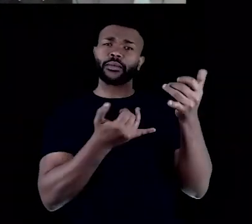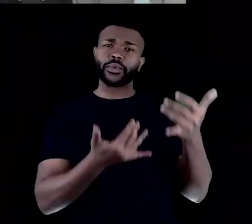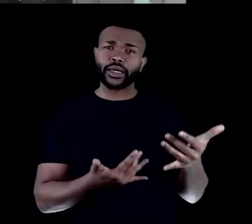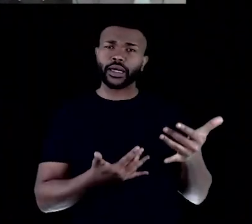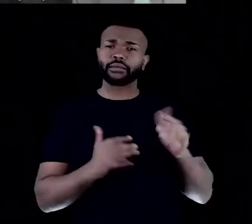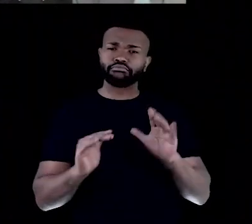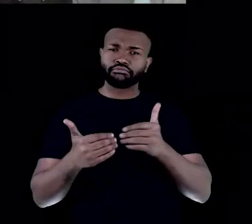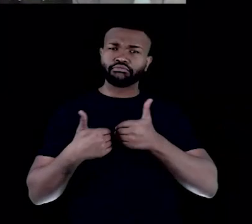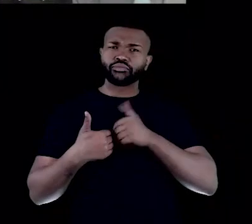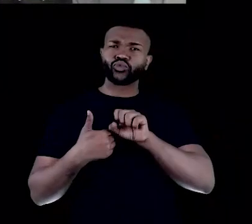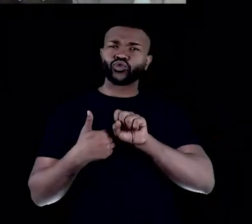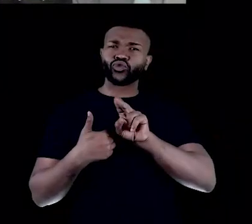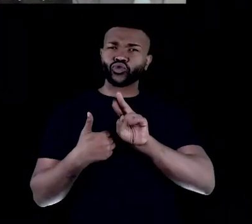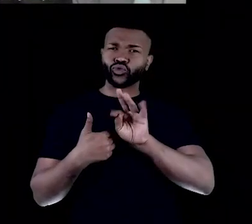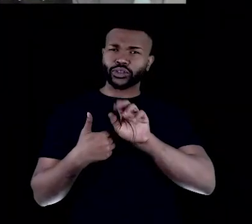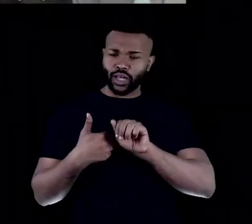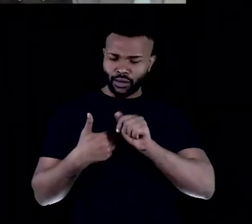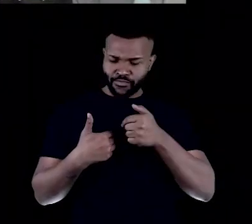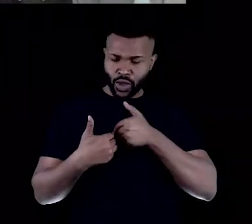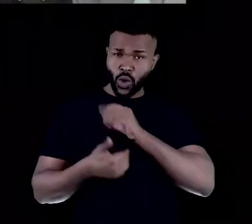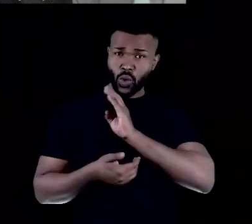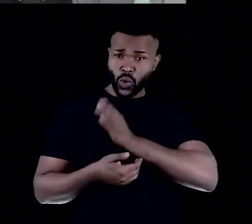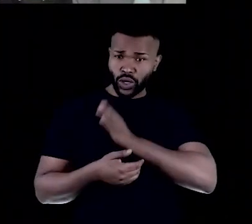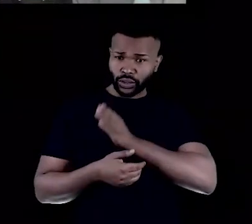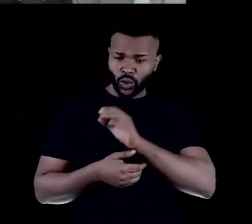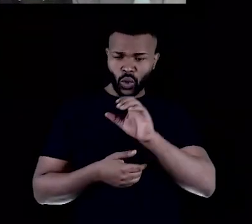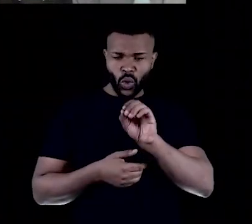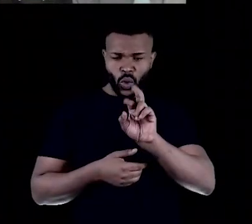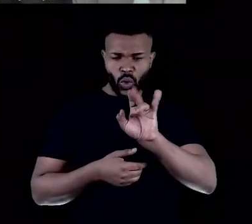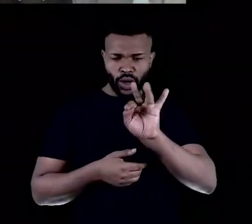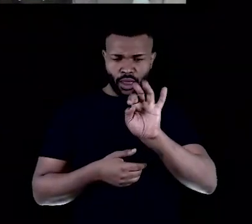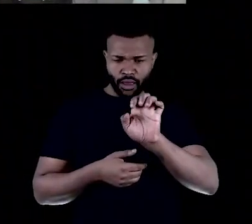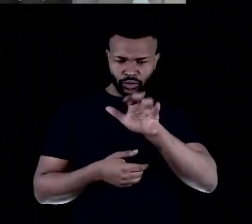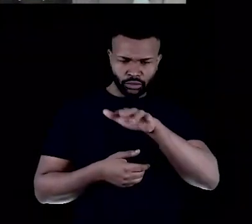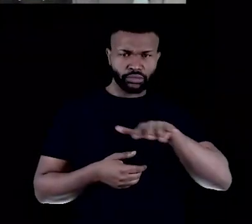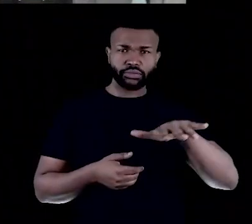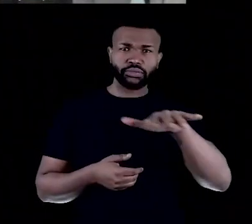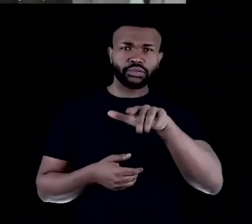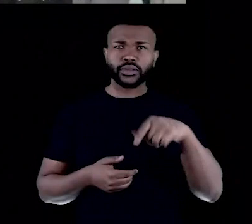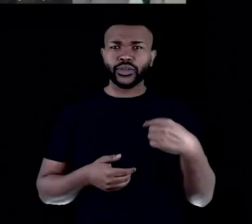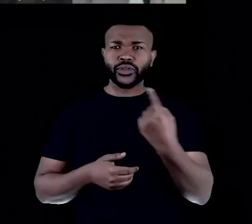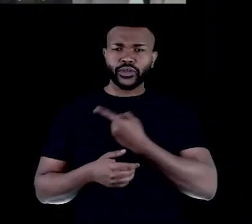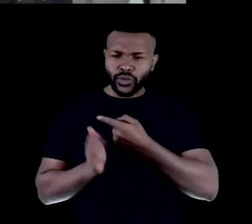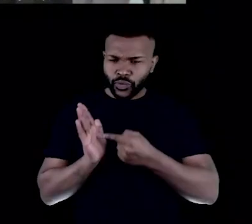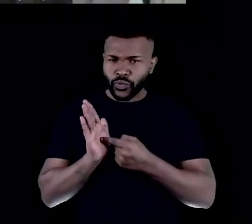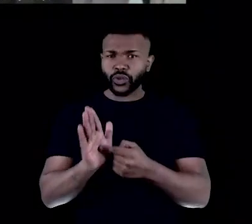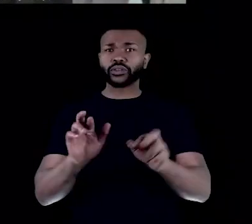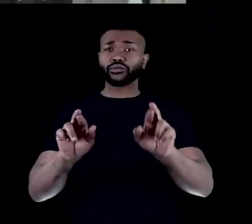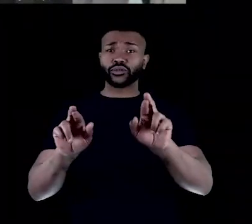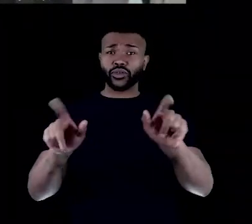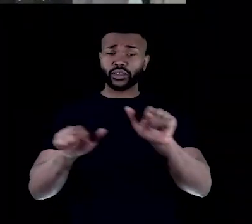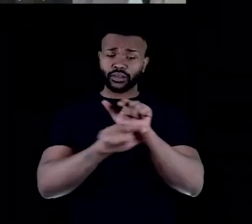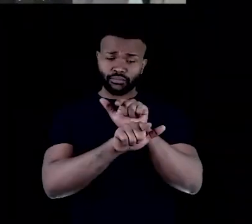eles falam, por exemplo, o Sutra do Coração, que é base para todo esse Oriente enorme, ele fala para a gente estabelecer essa diferença